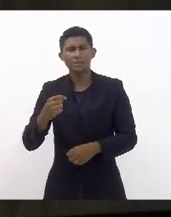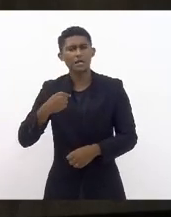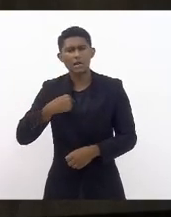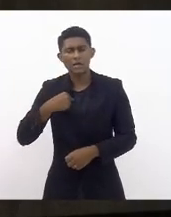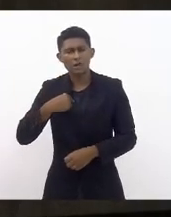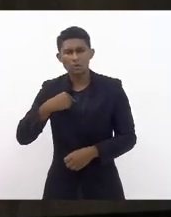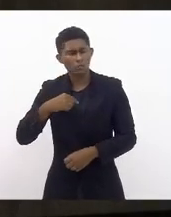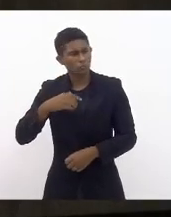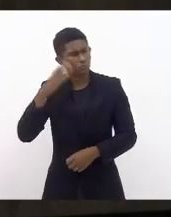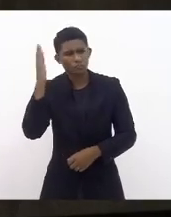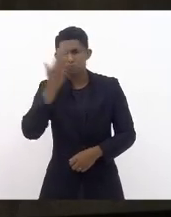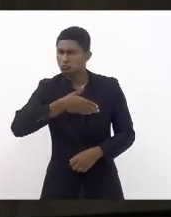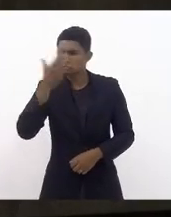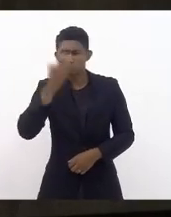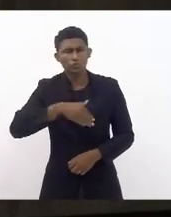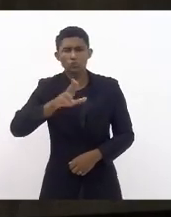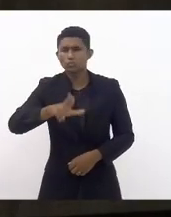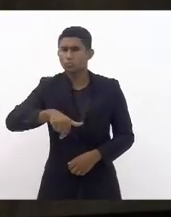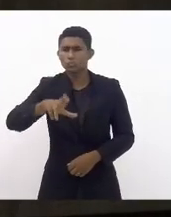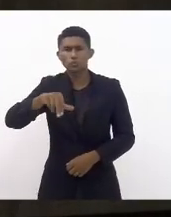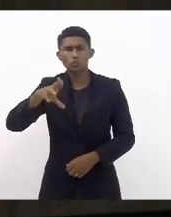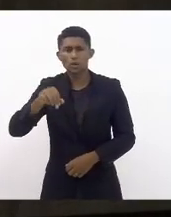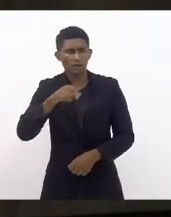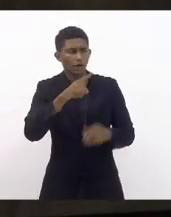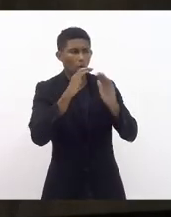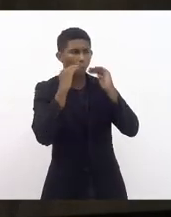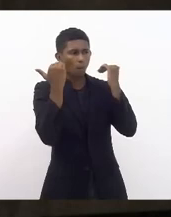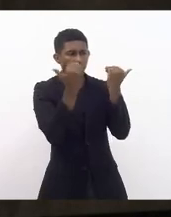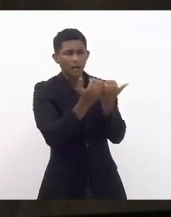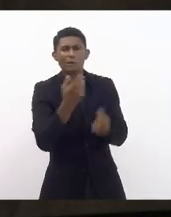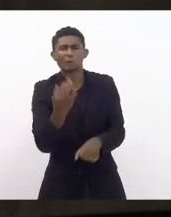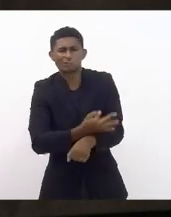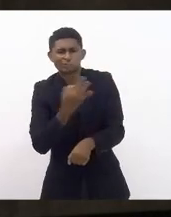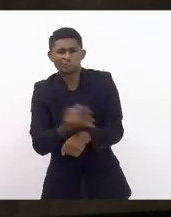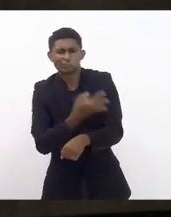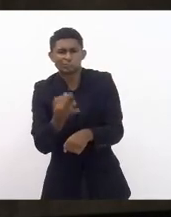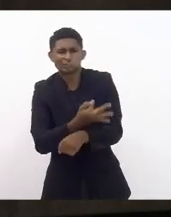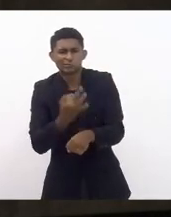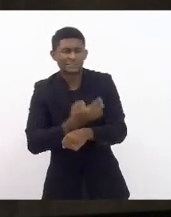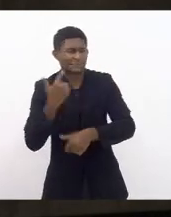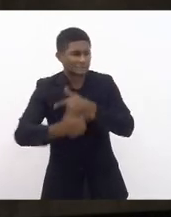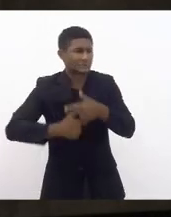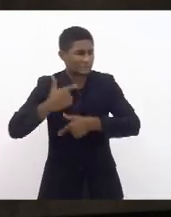vi uma comunidade acadêmica resistir tanto trabalhando,